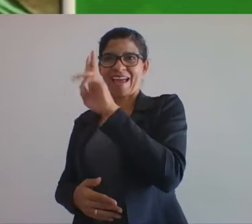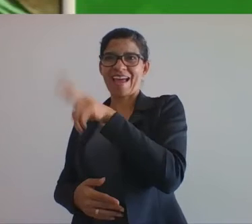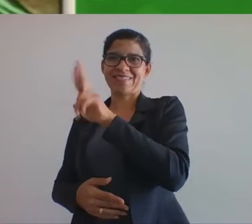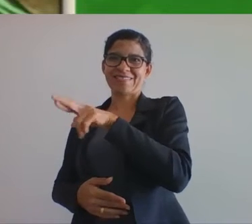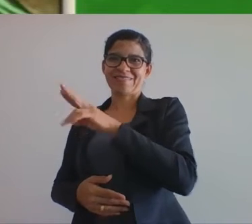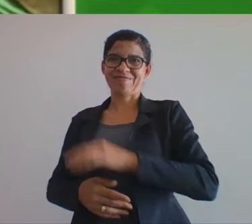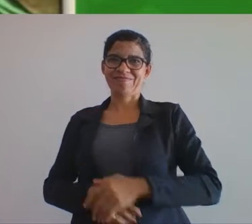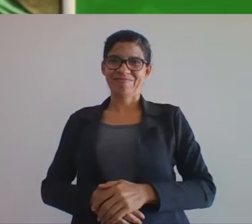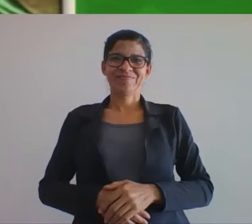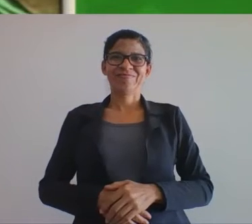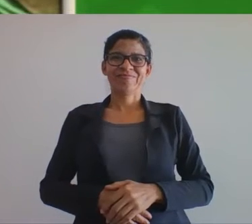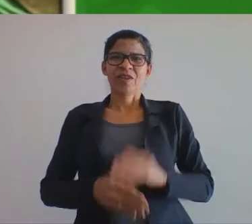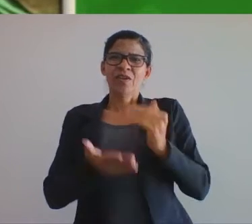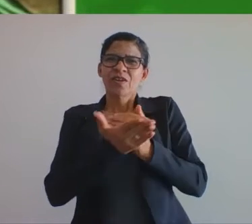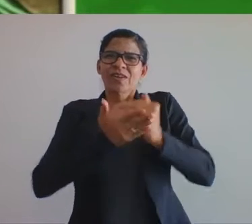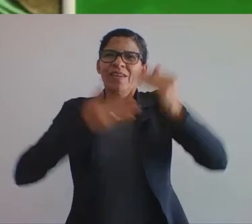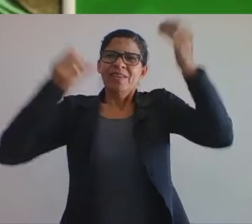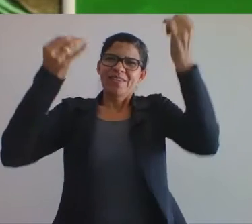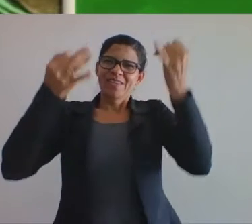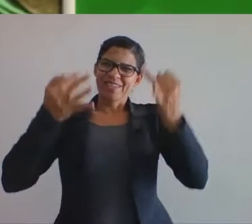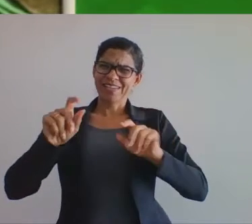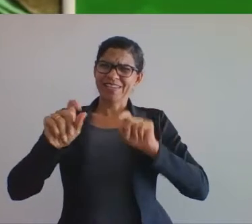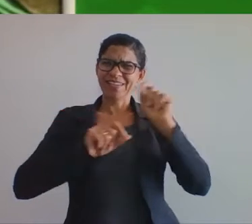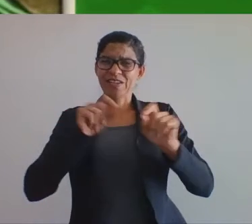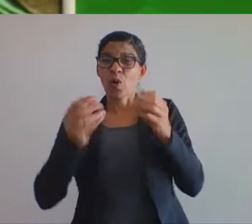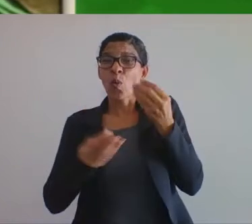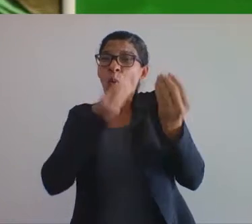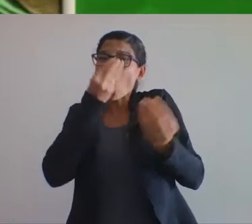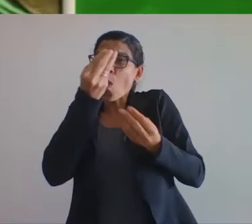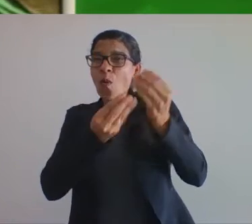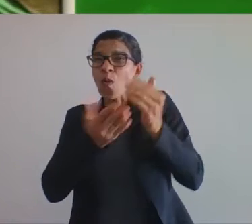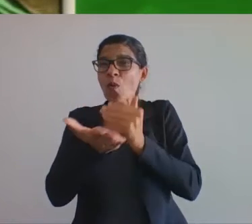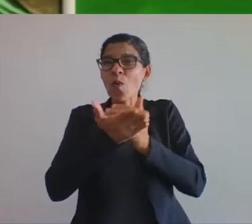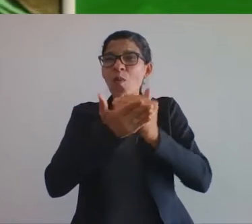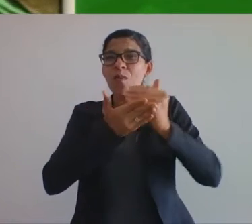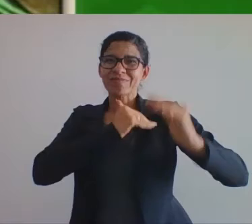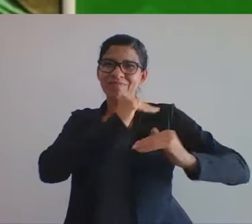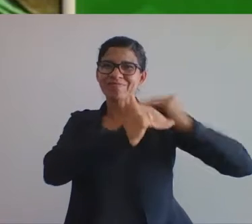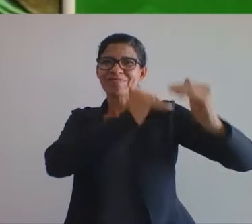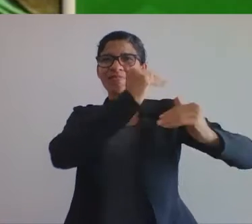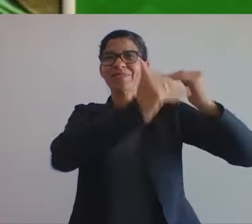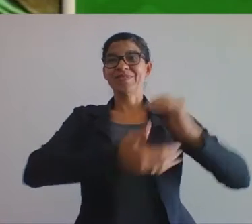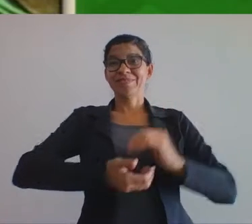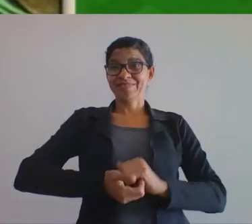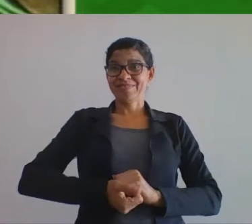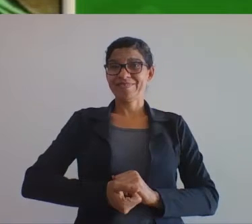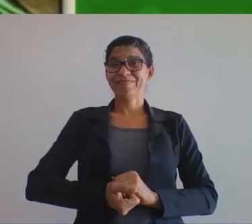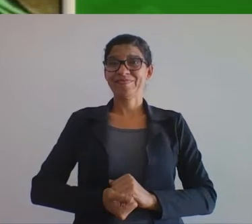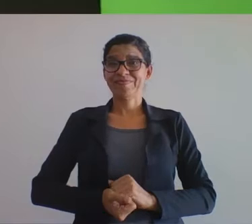Vou começar a falar para vocês como começou esse processo.